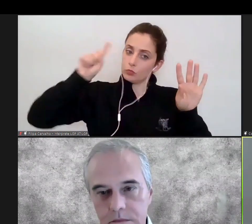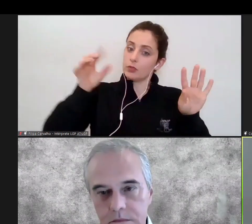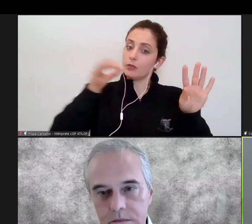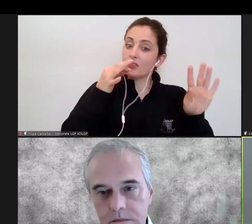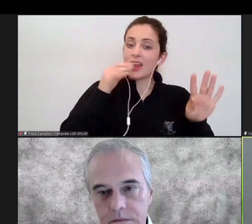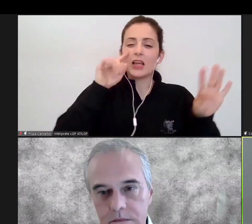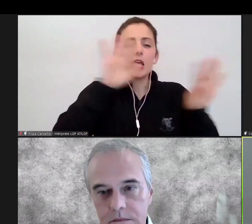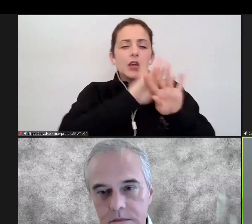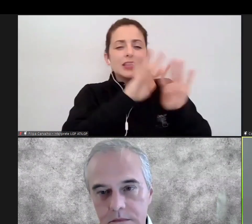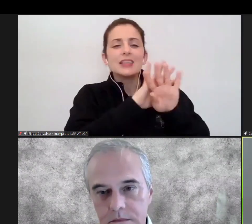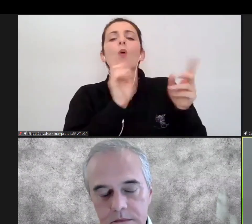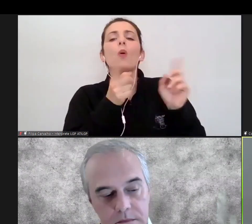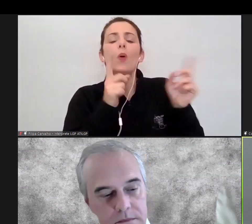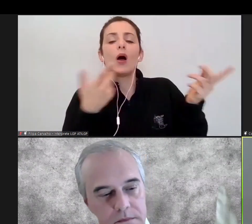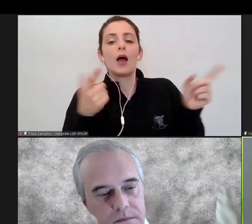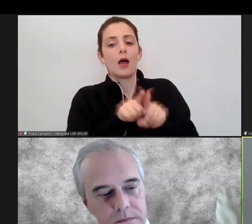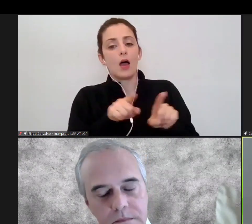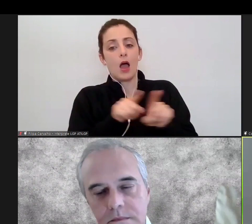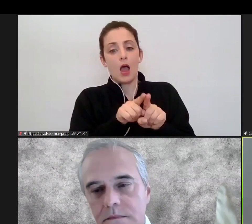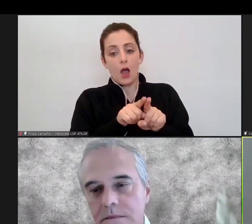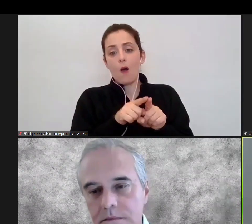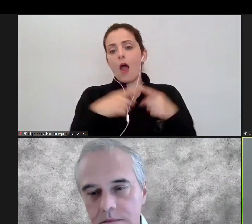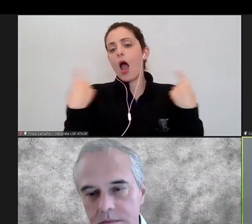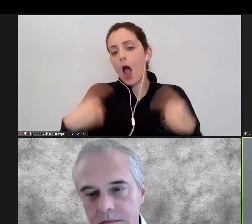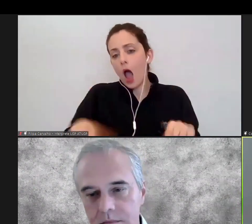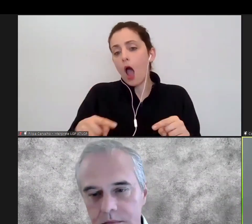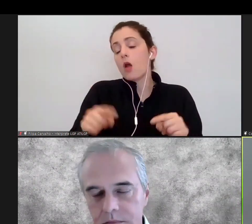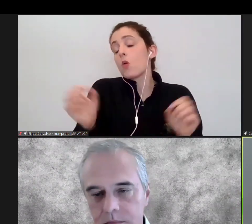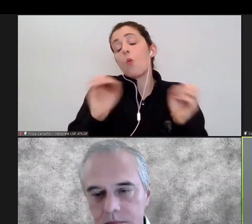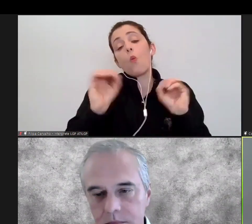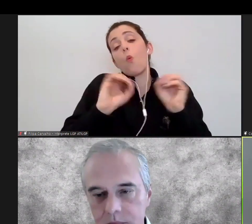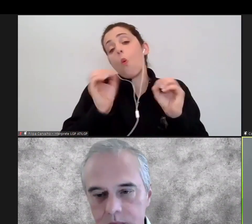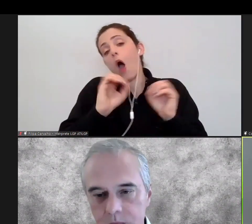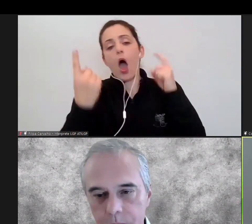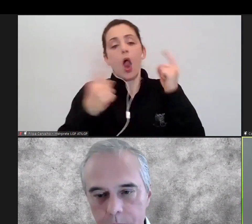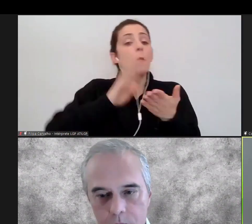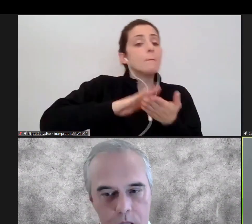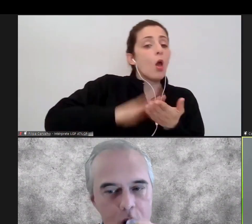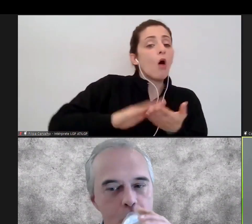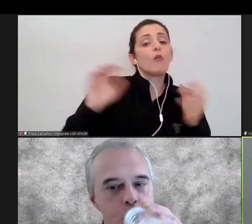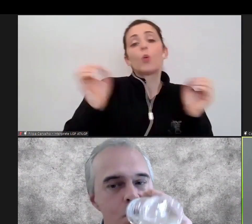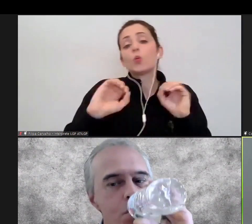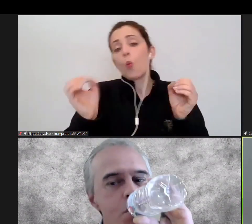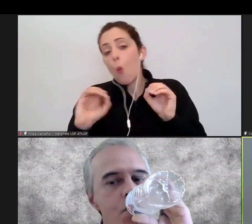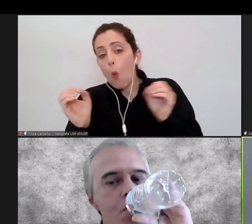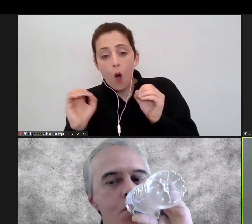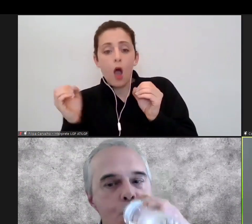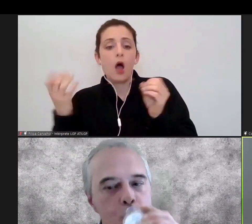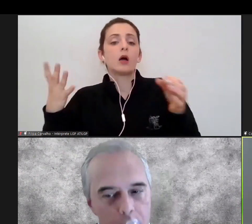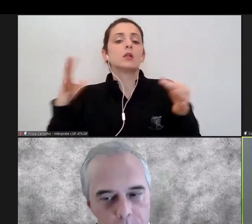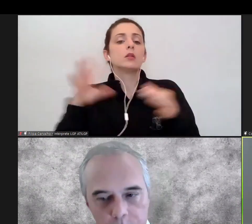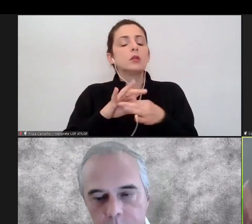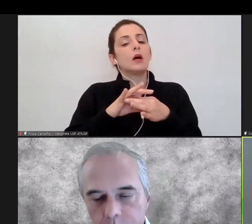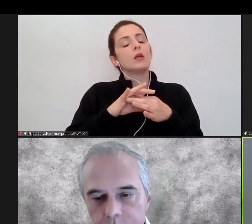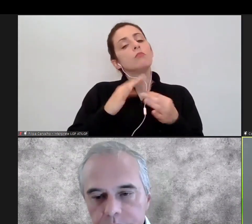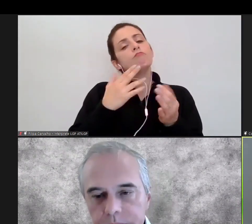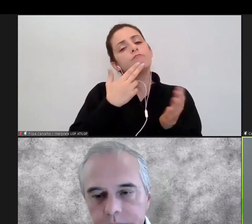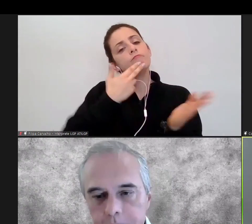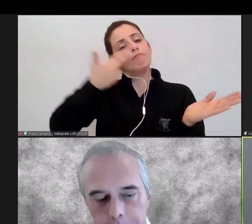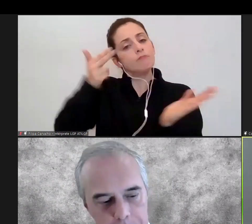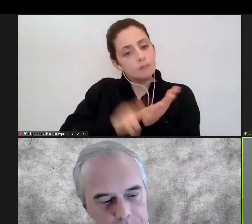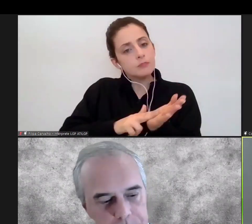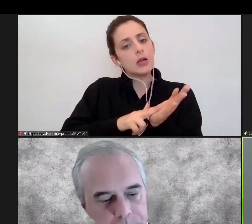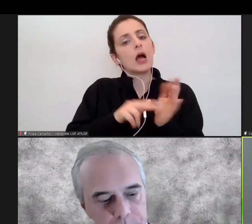há uma ausência de dados estatísticos em Portugal sobre aquilo que é a realidade na questão